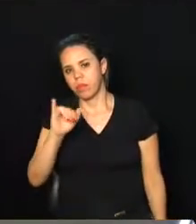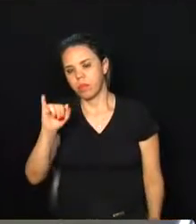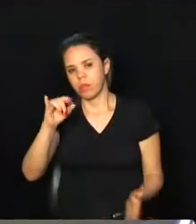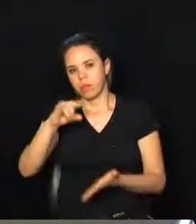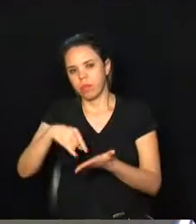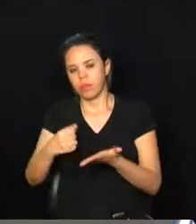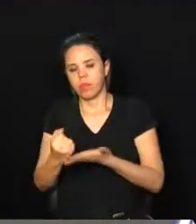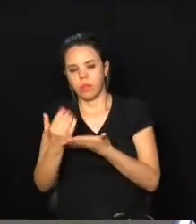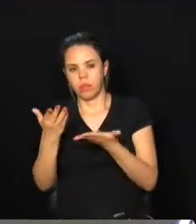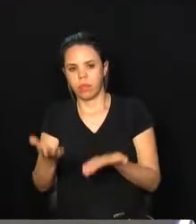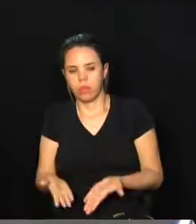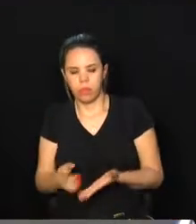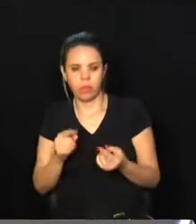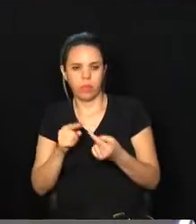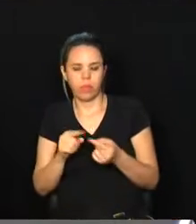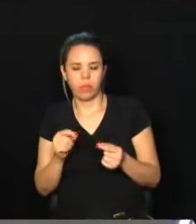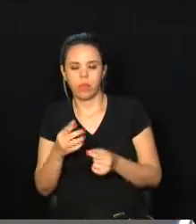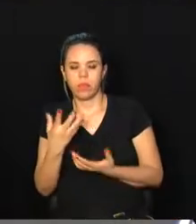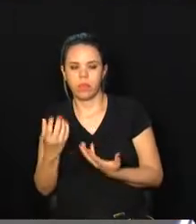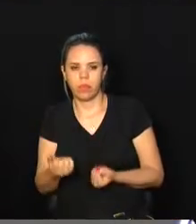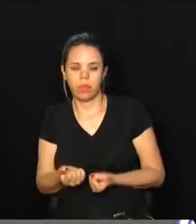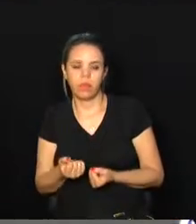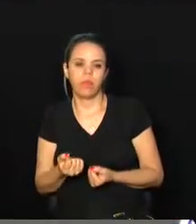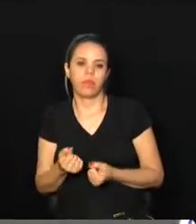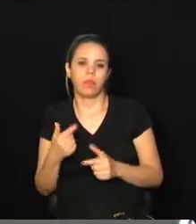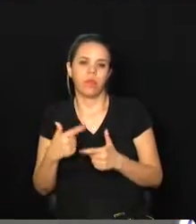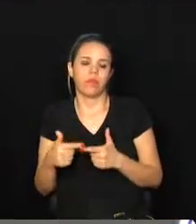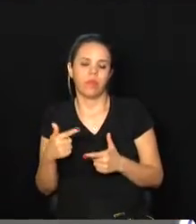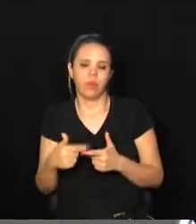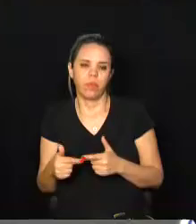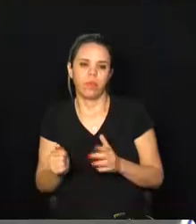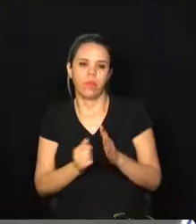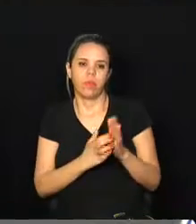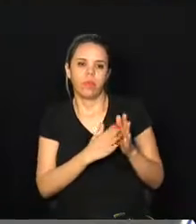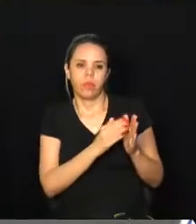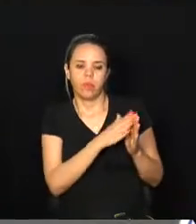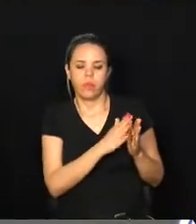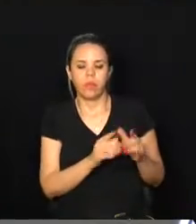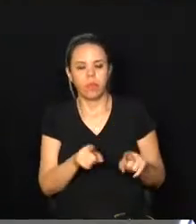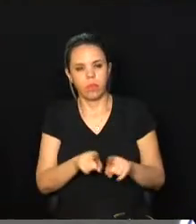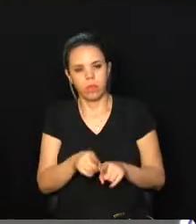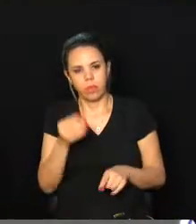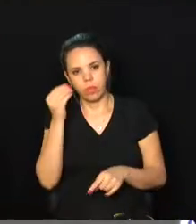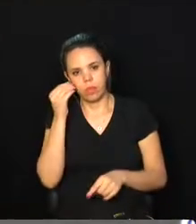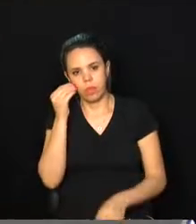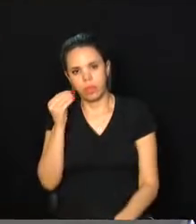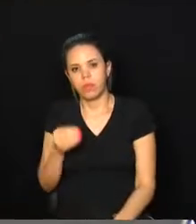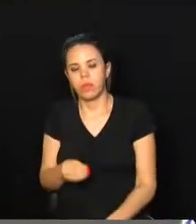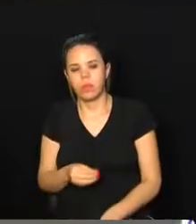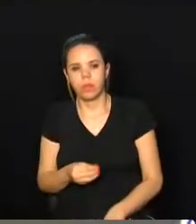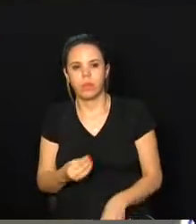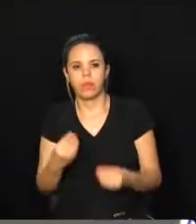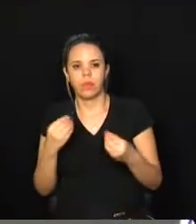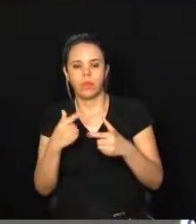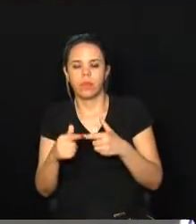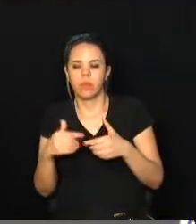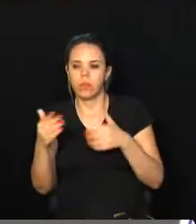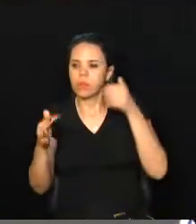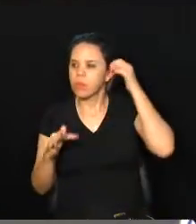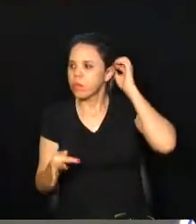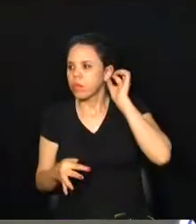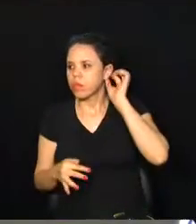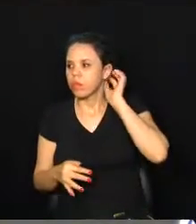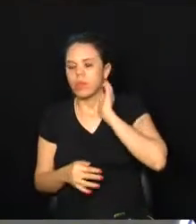nesse sentido de reconhecer o problema que é a burocracia e tentar jogar esse problema para frente, ou